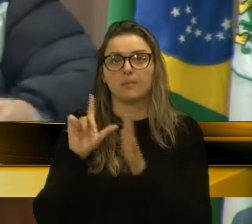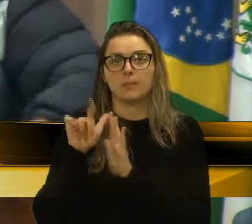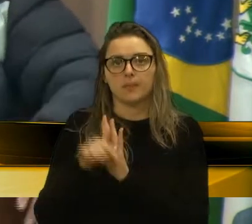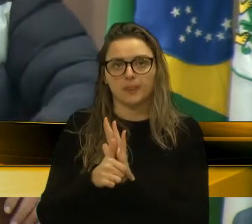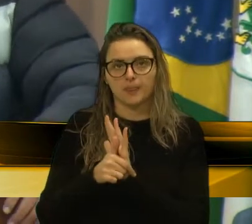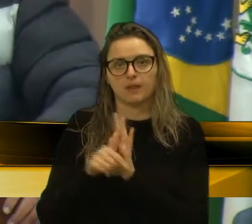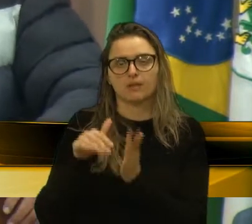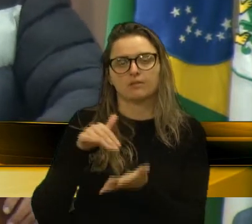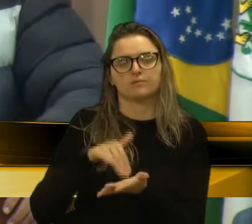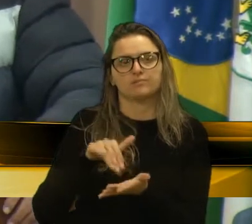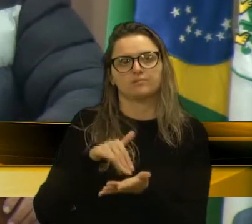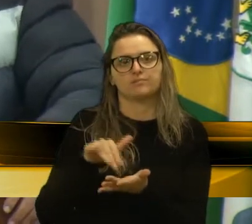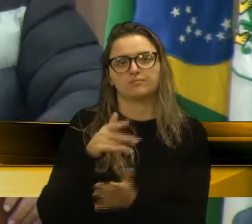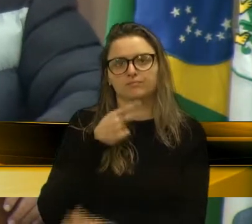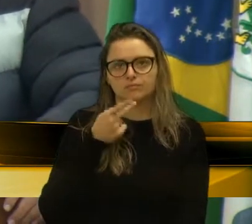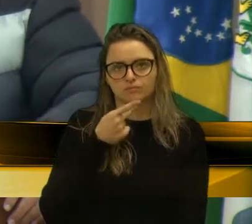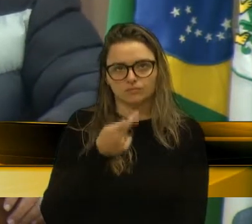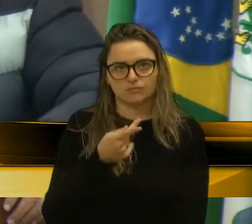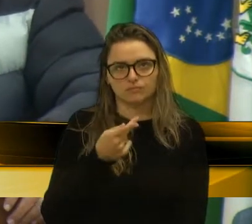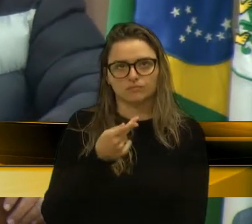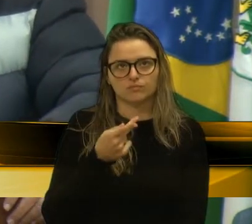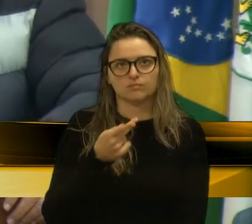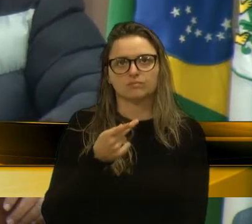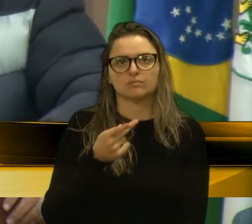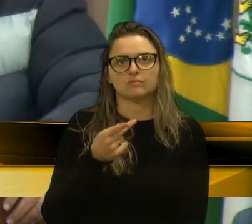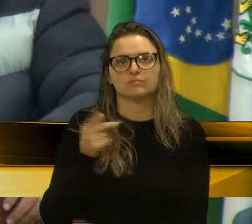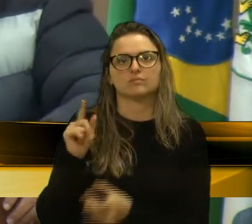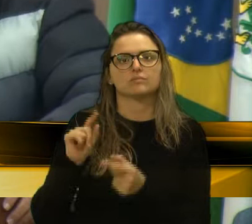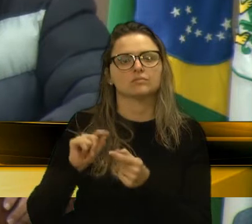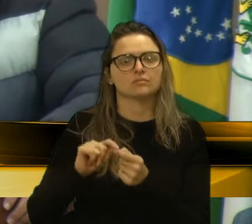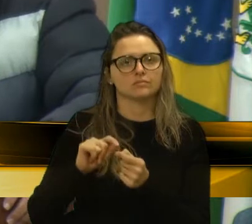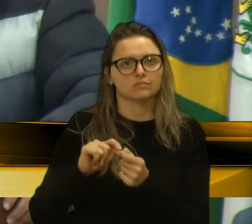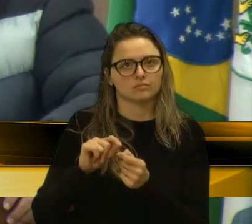disse que fosse feito,